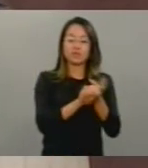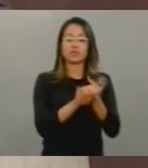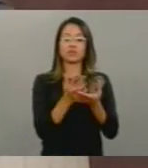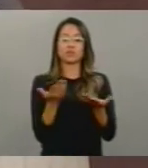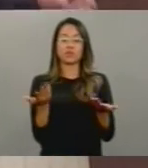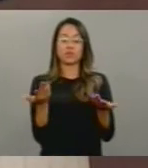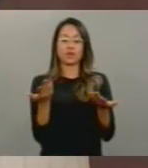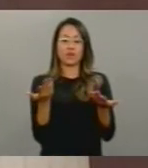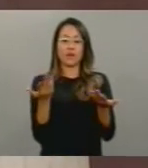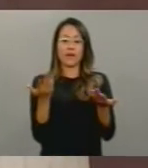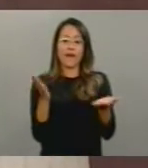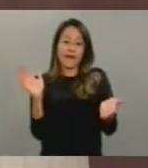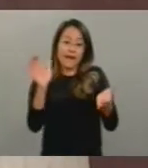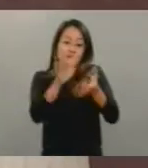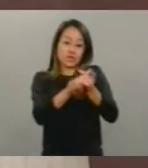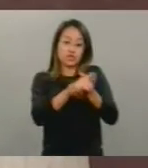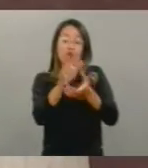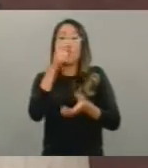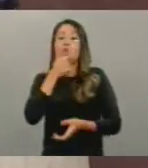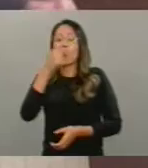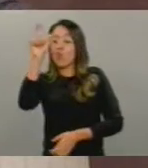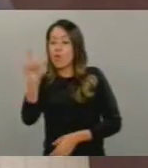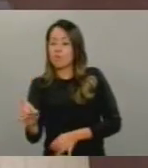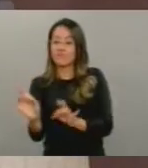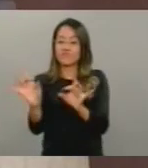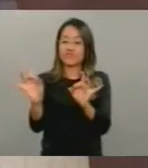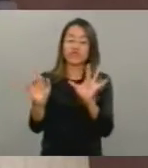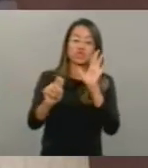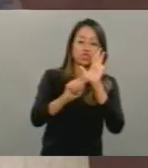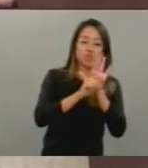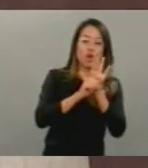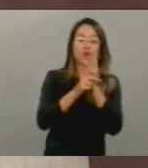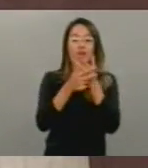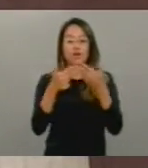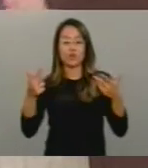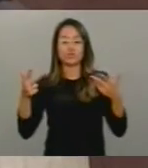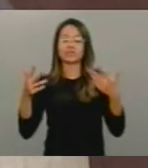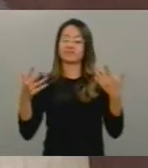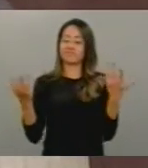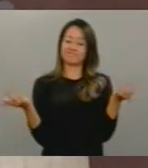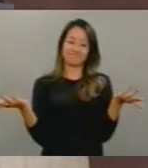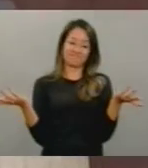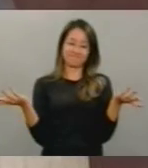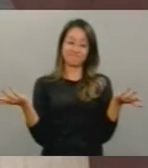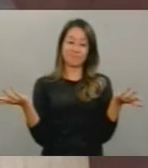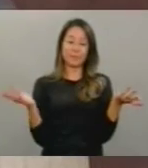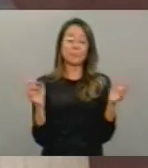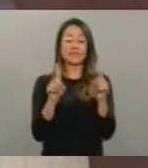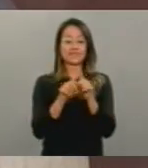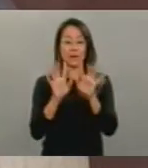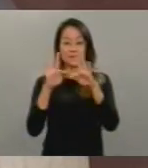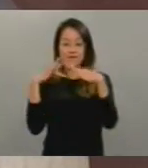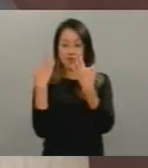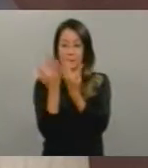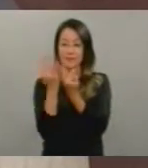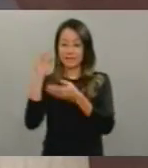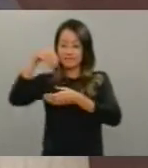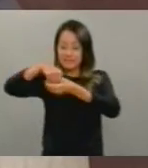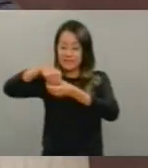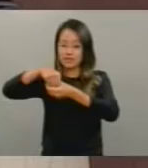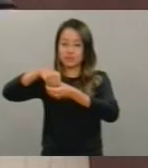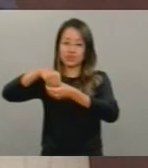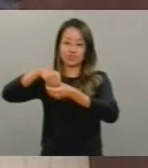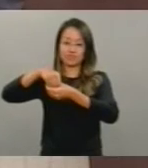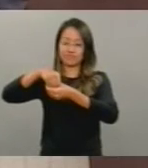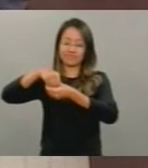drogas, e aí há um desmonte também de uma estrutura familiar. 80% das mulheres encarceradas são